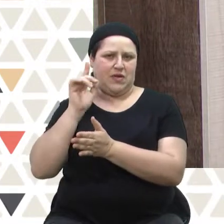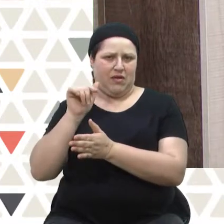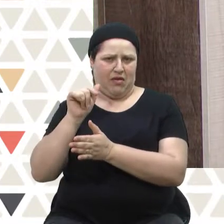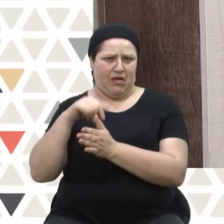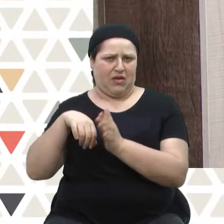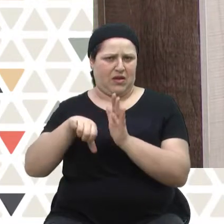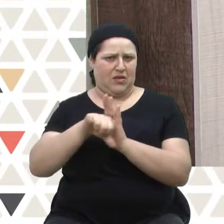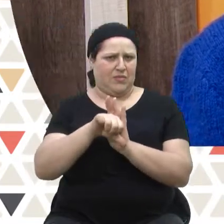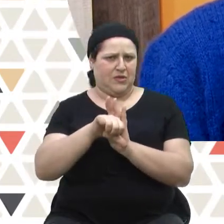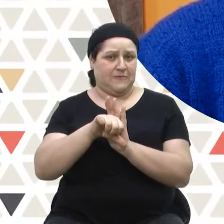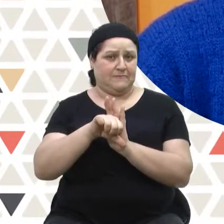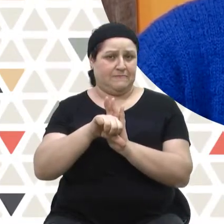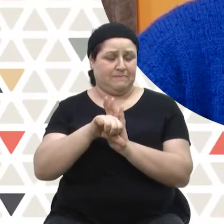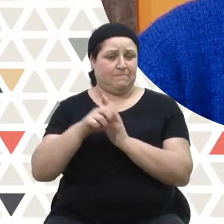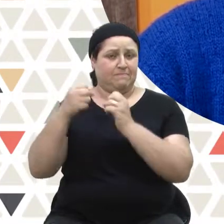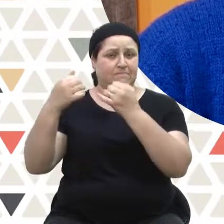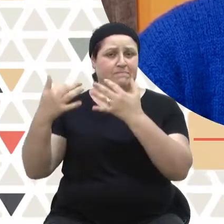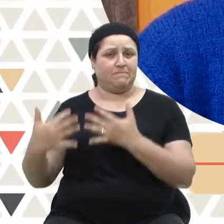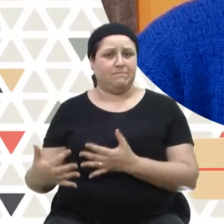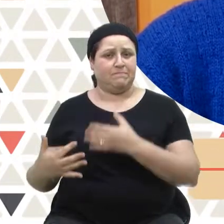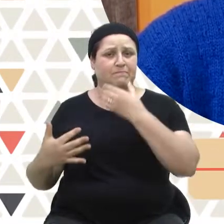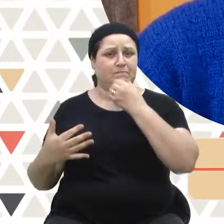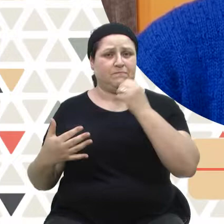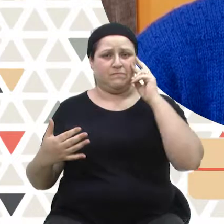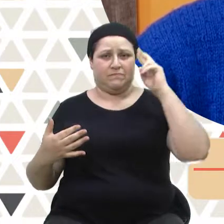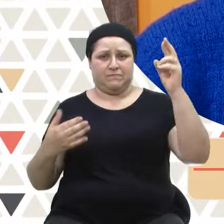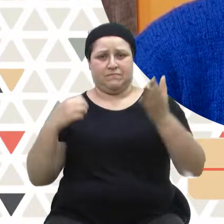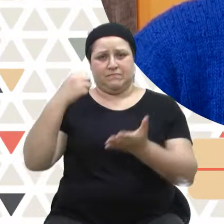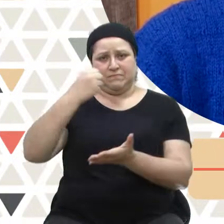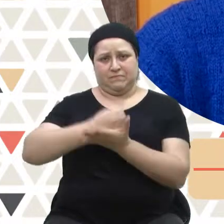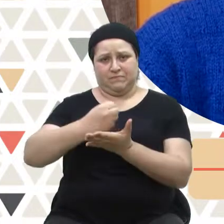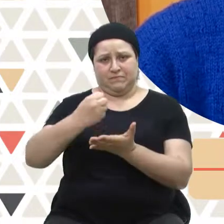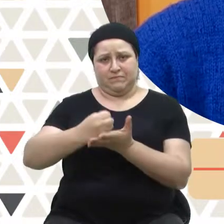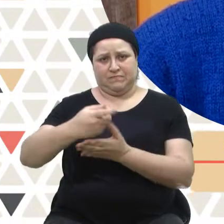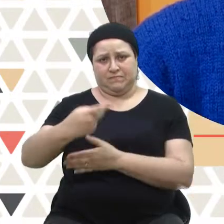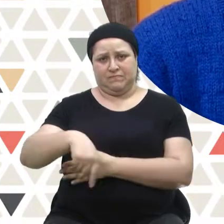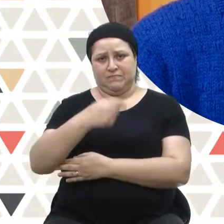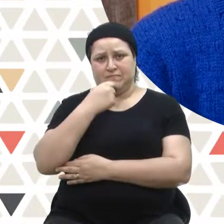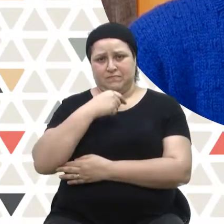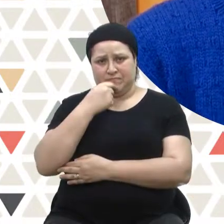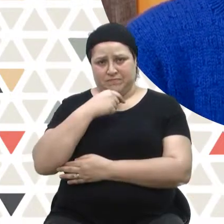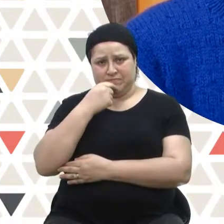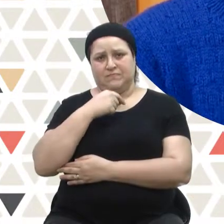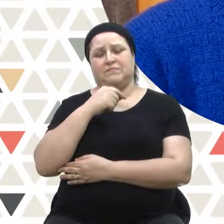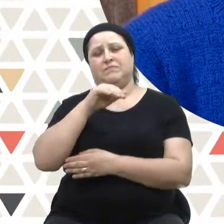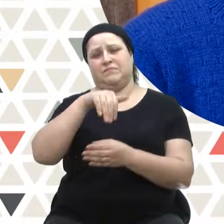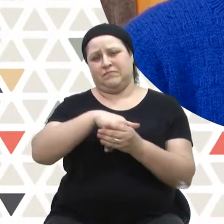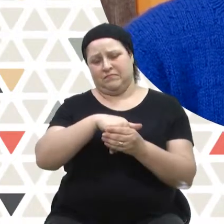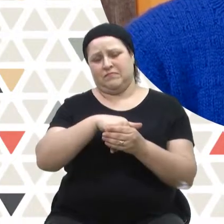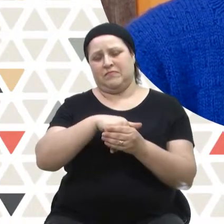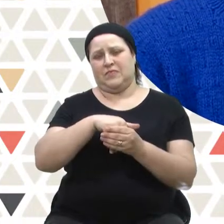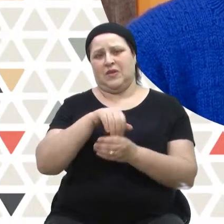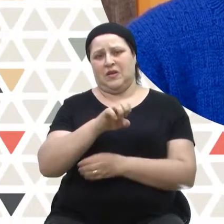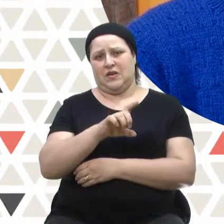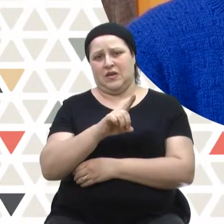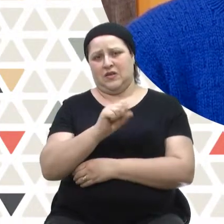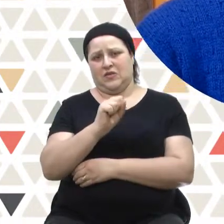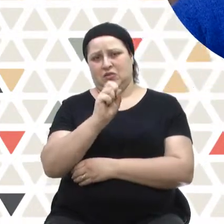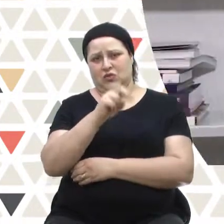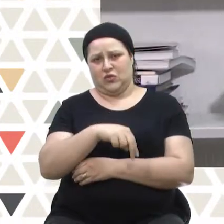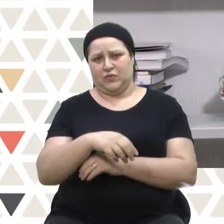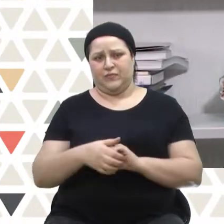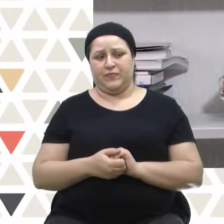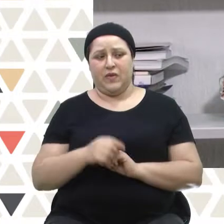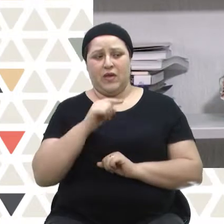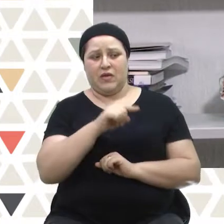um crime? Quem vai nos explicar é o chefe de cartório da Zona Eleitoral de Caxias do Sul, Edson Borowski. Isso é